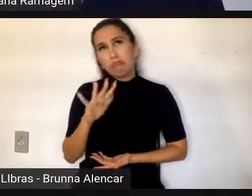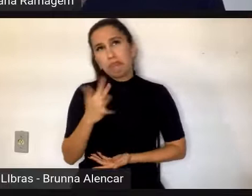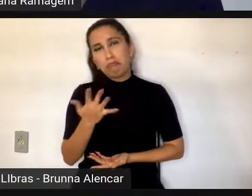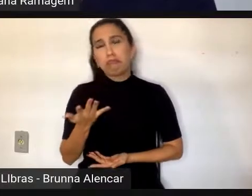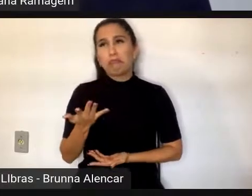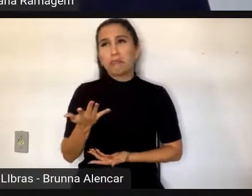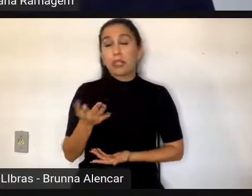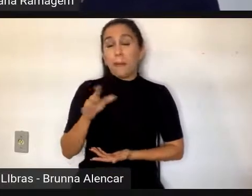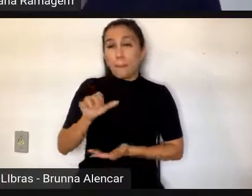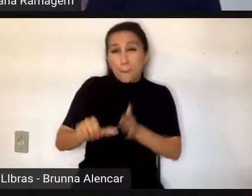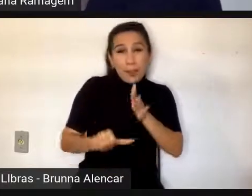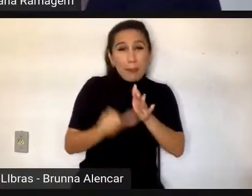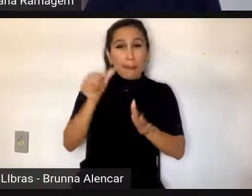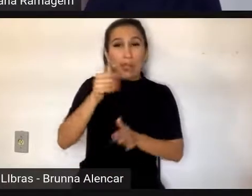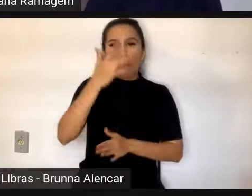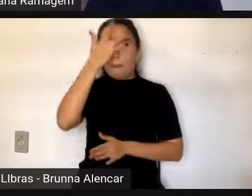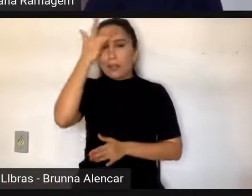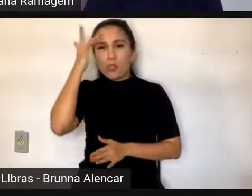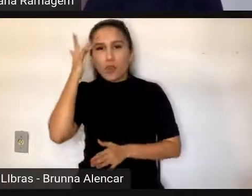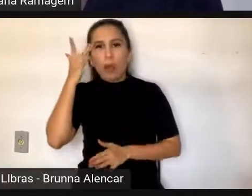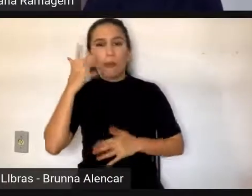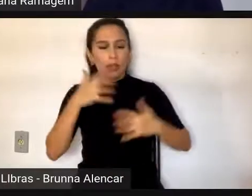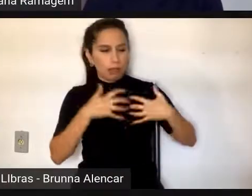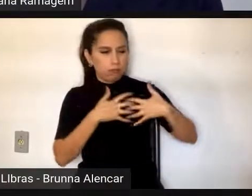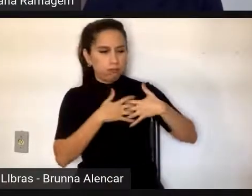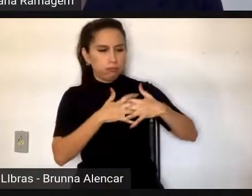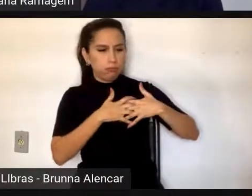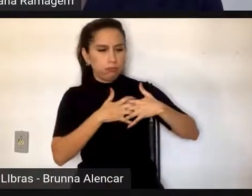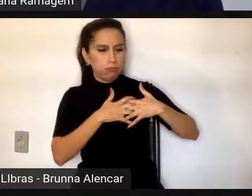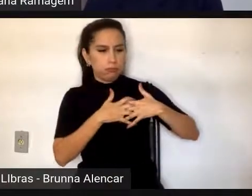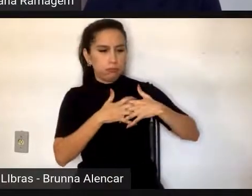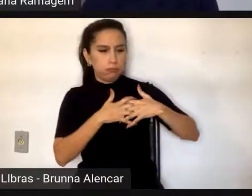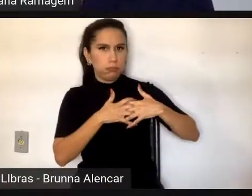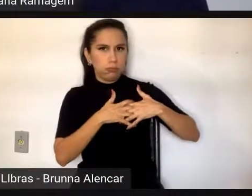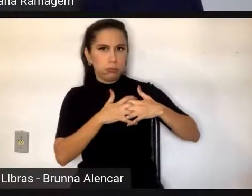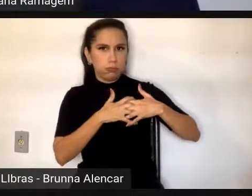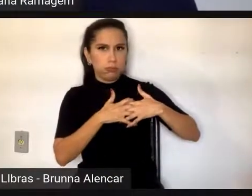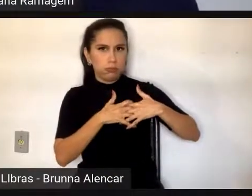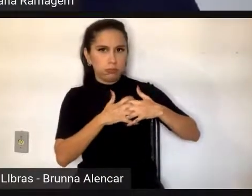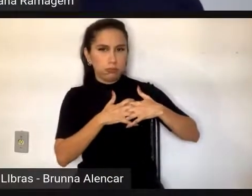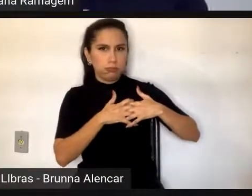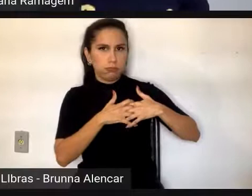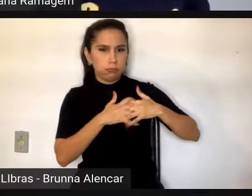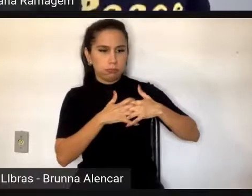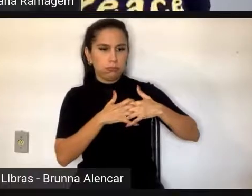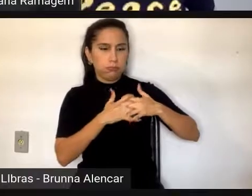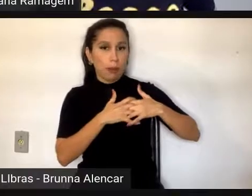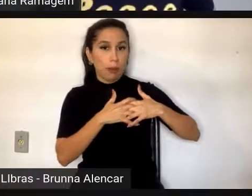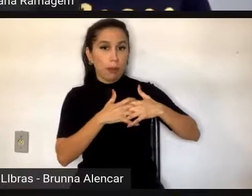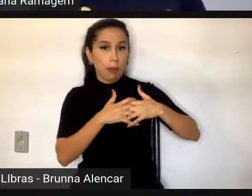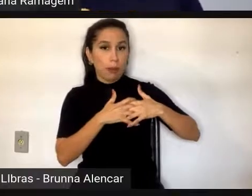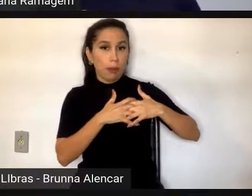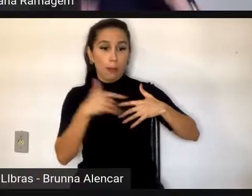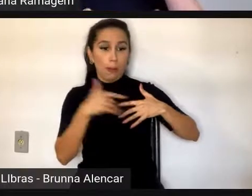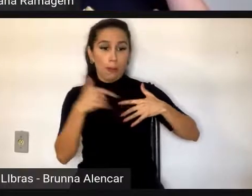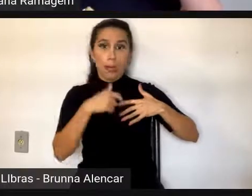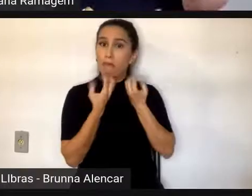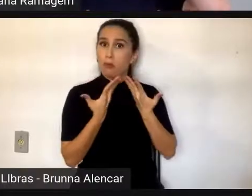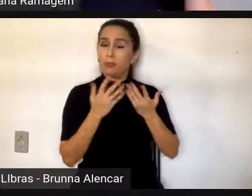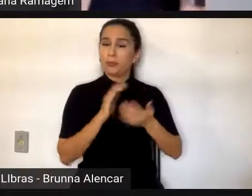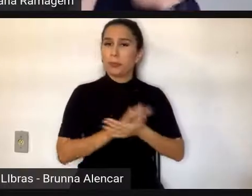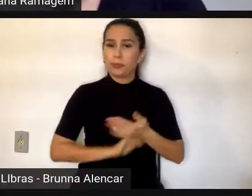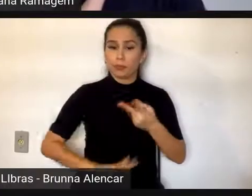condicionamento cardiovascular, que ele é adquirido, no caso da colega Mari, através da corrida. Segundo,